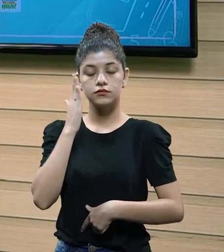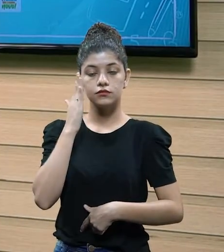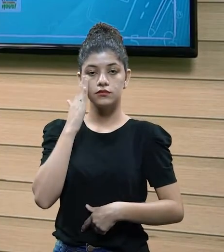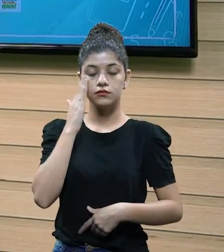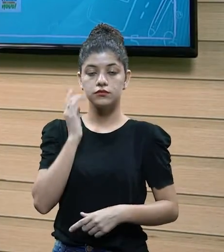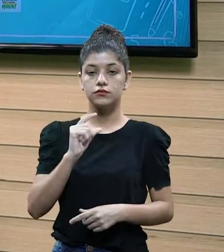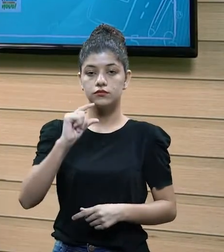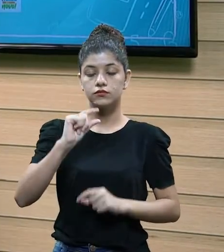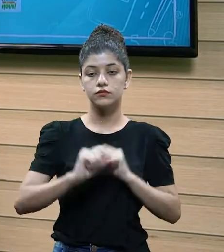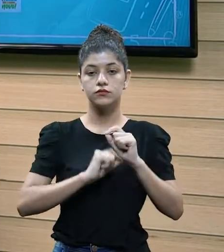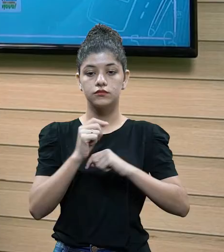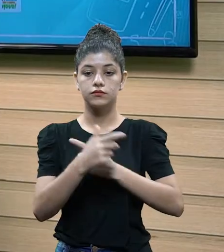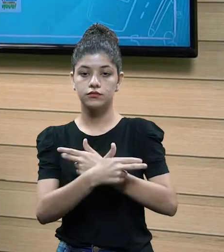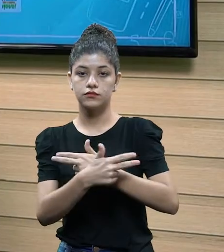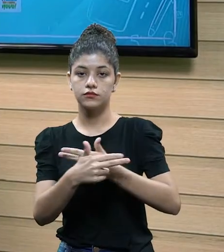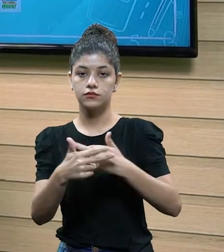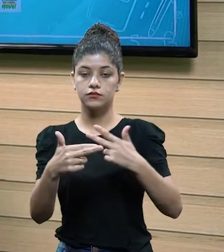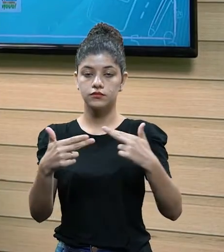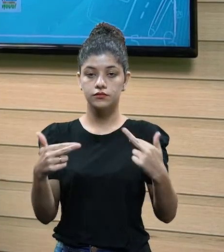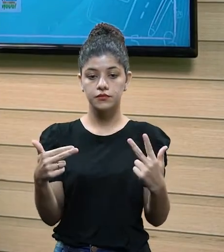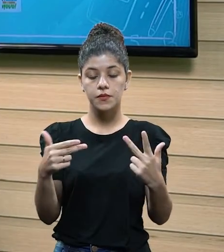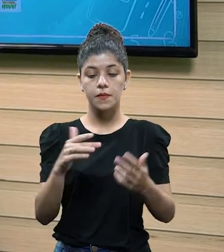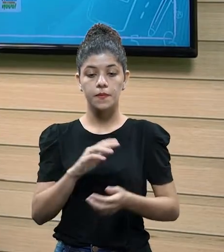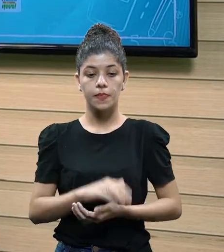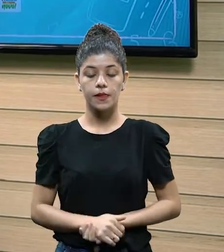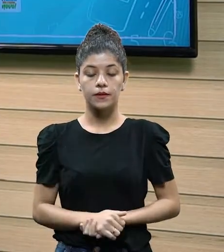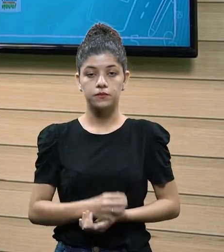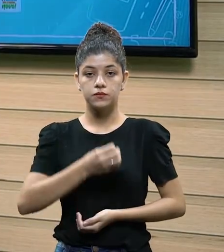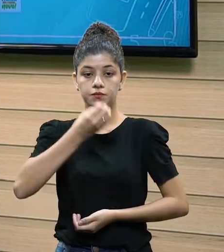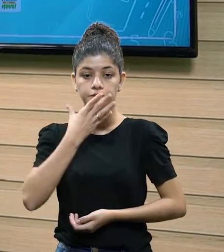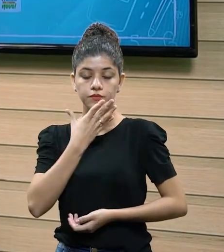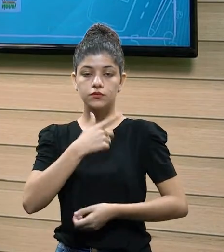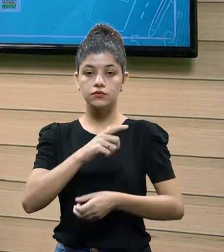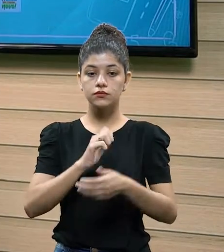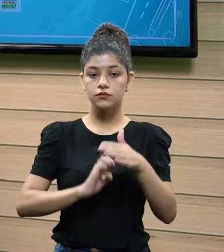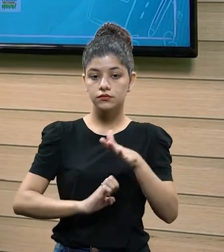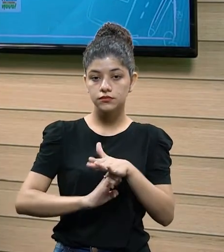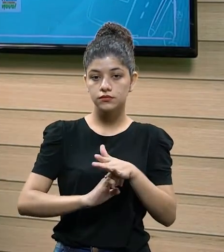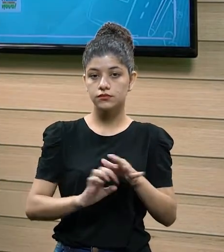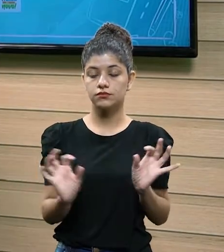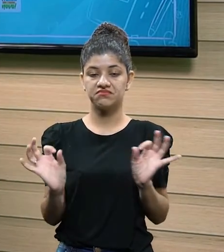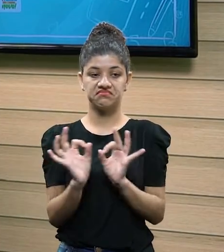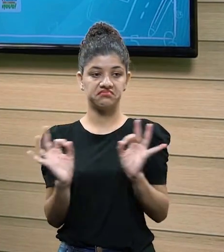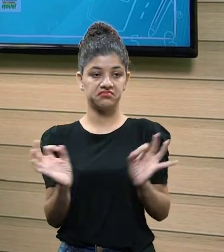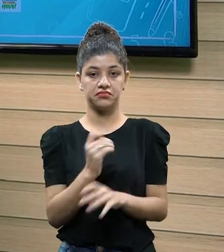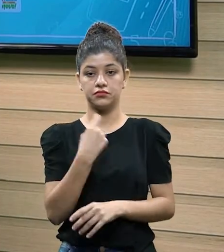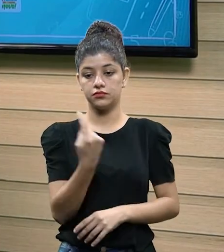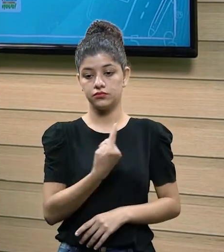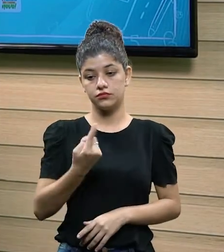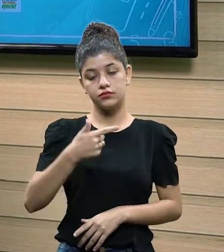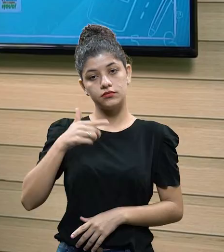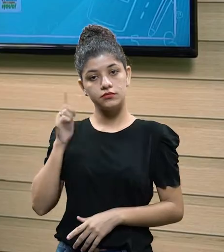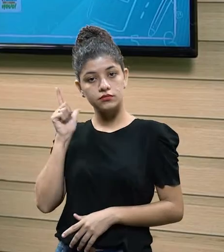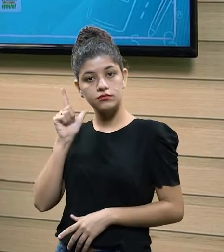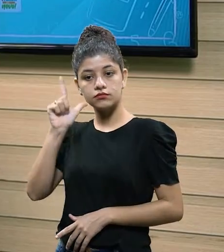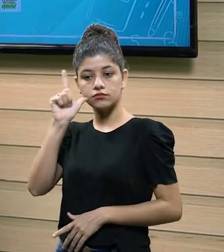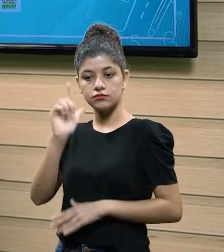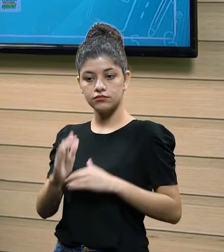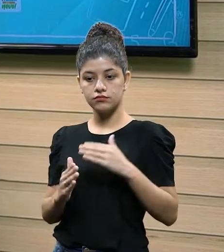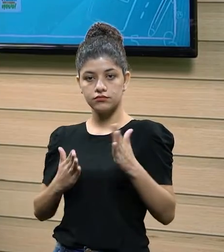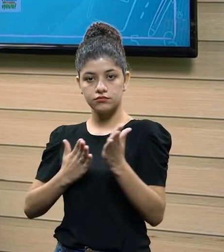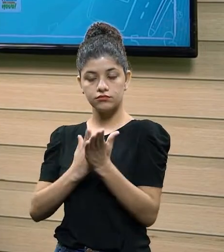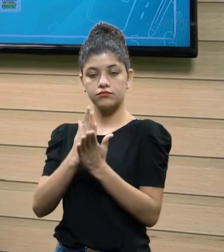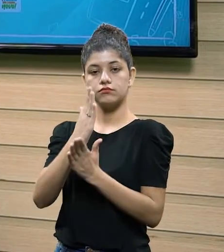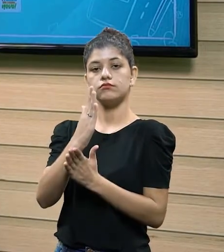um pouquinho variáveis que implicam no sucesso de uma empresa. A gente vai entender que ninguém sozinho consegue levar a empresa a um